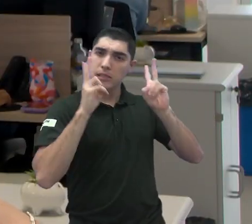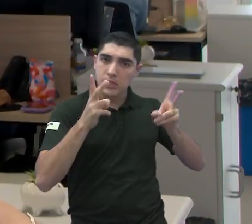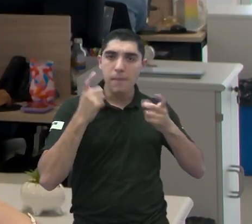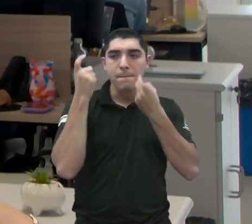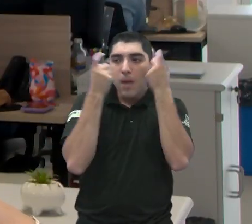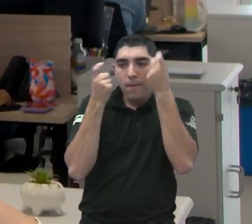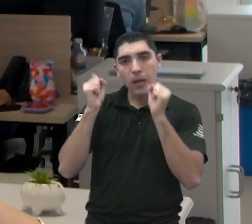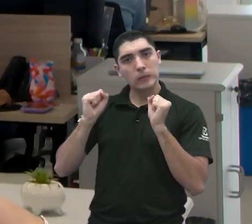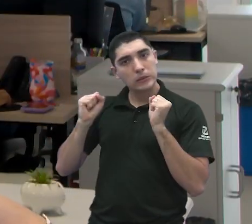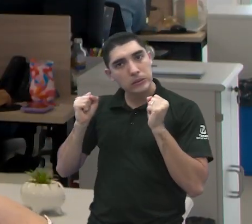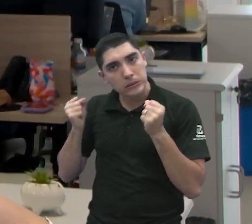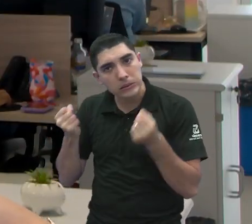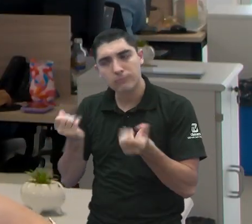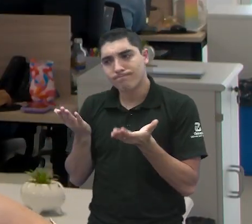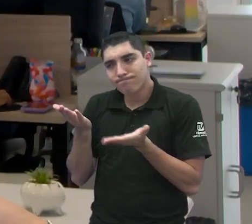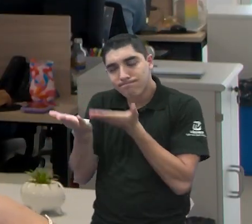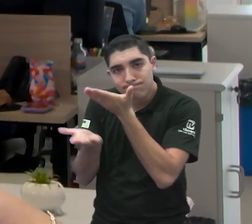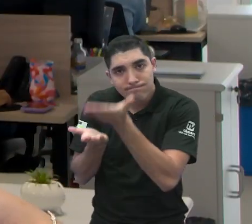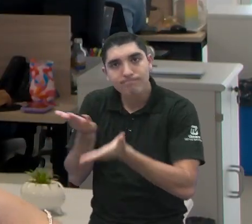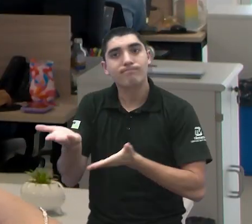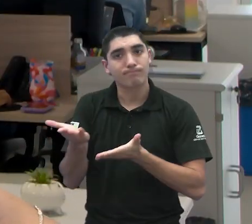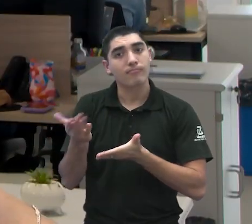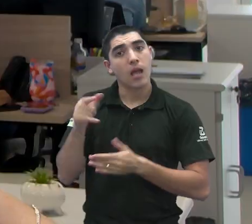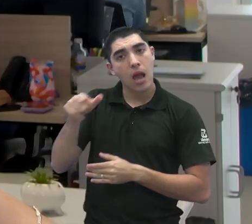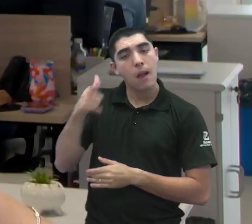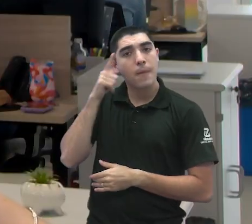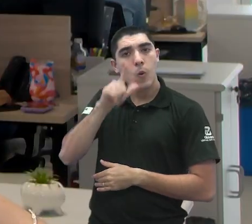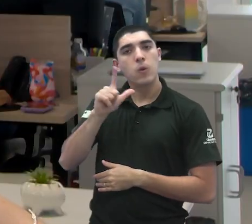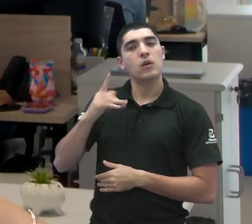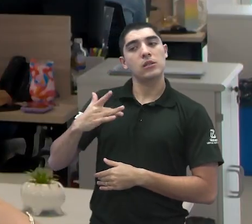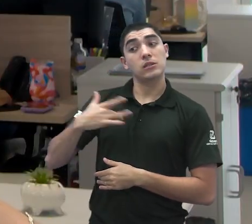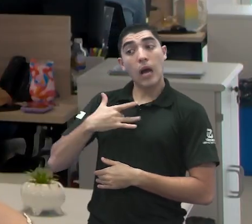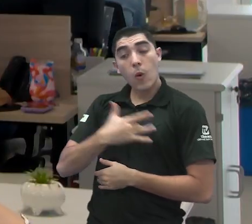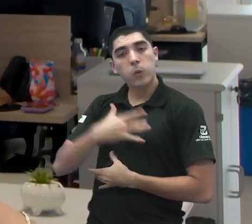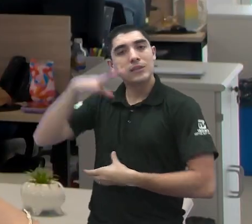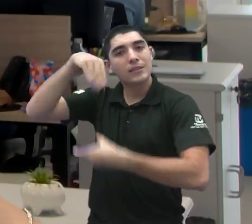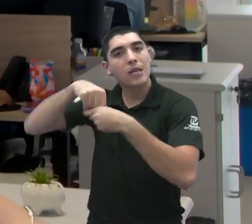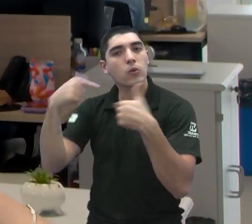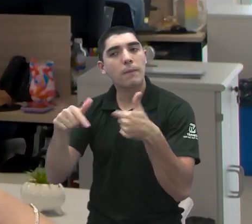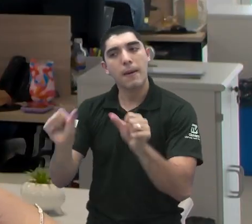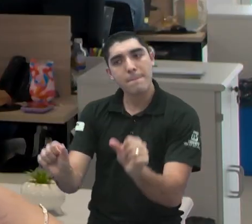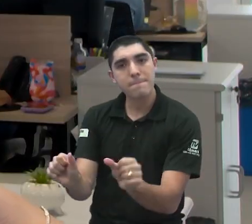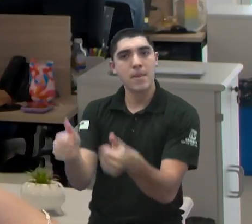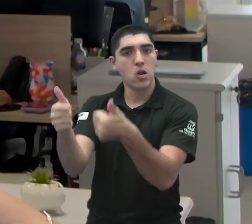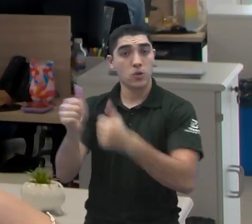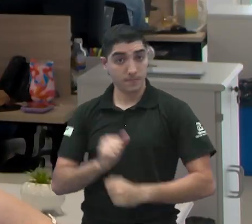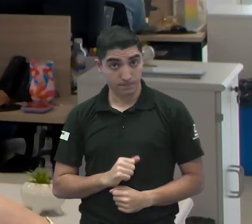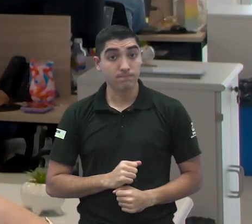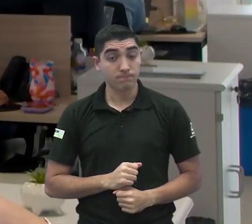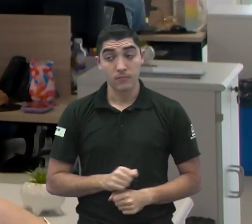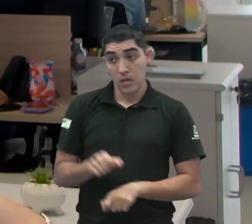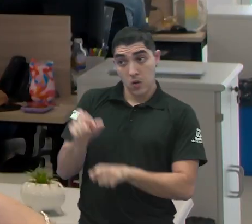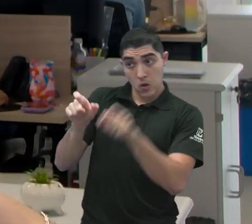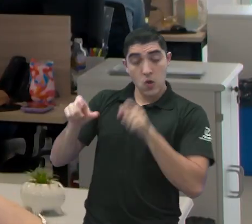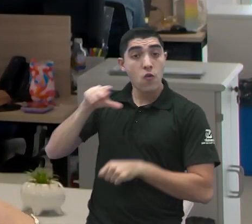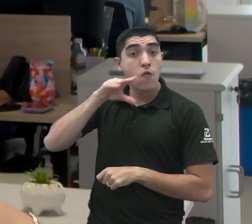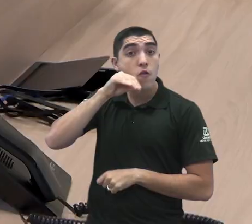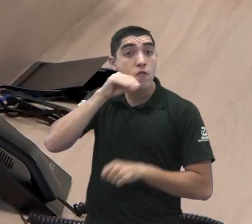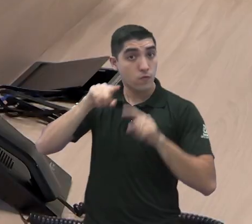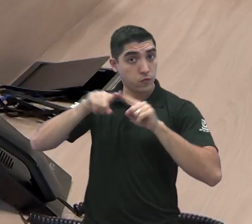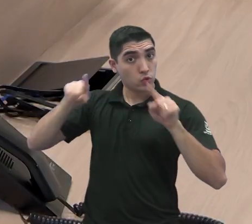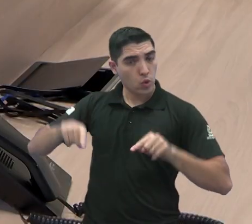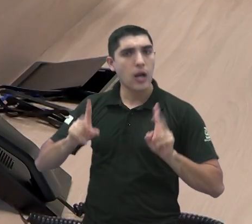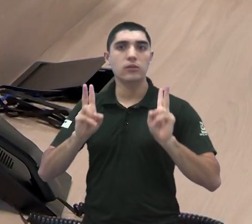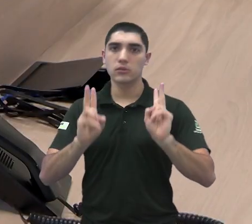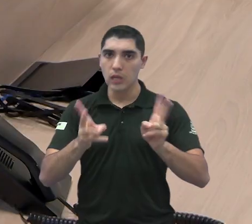essa ênfase. É lógico que a questão ocupacional é a prioridade, mas foi muito importante essa modernização, atualização das normas.